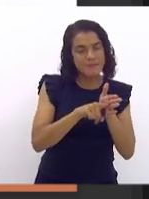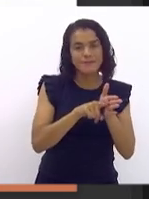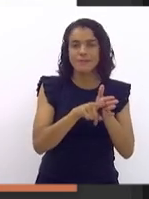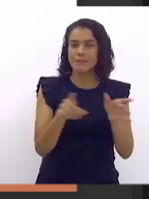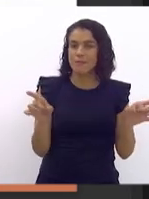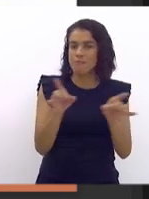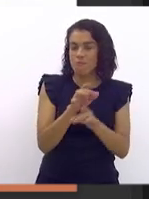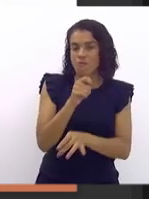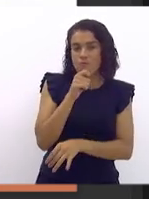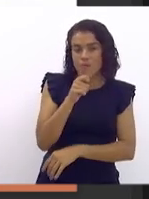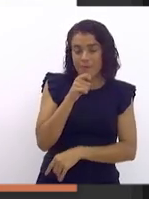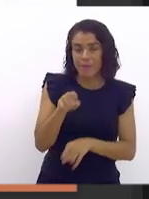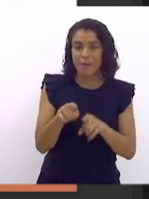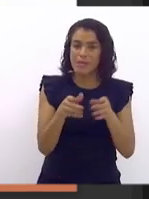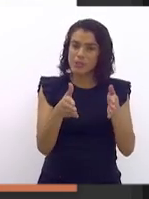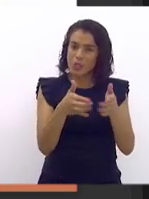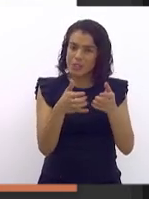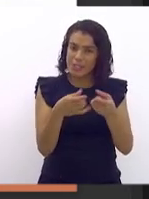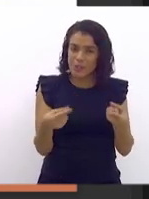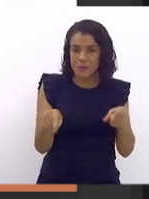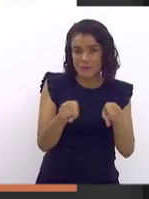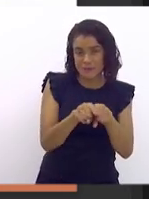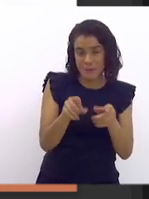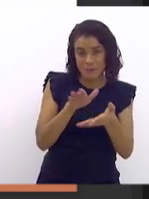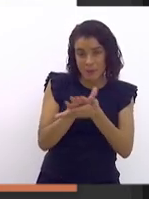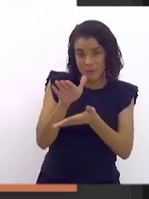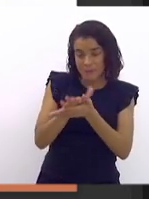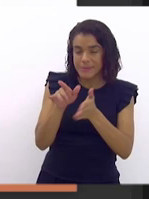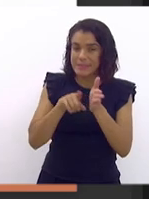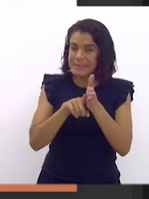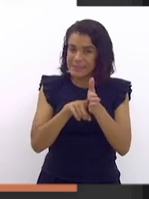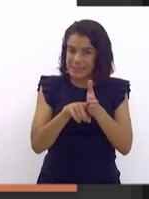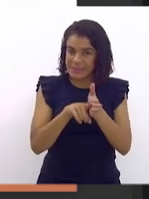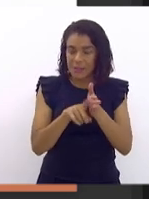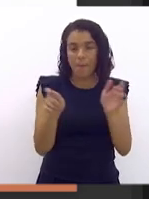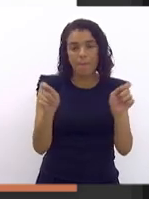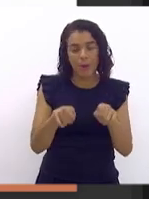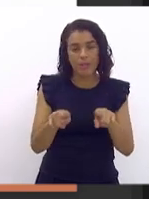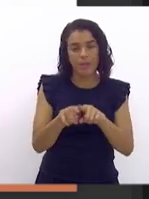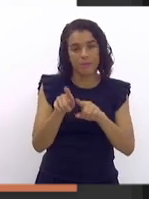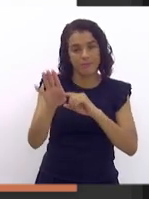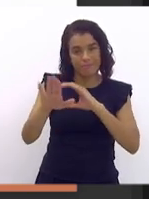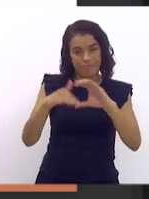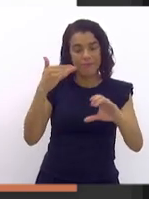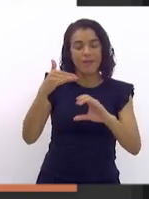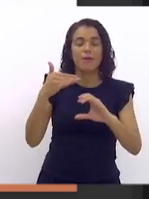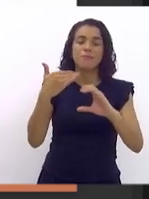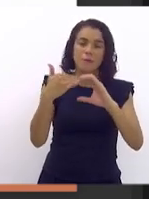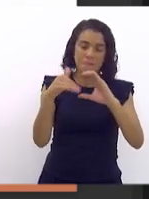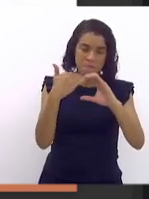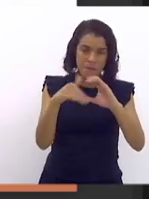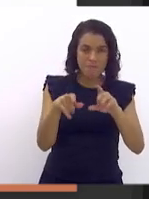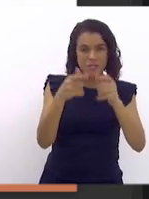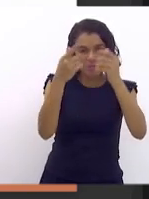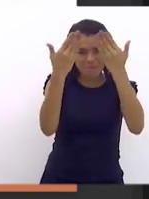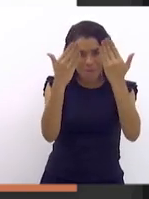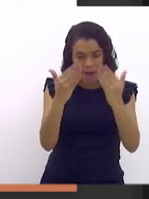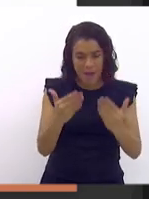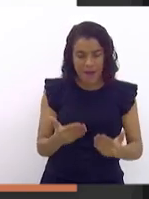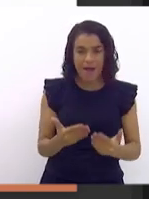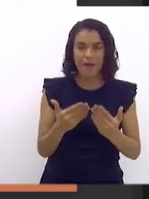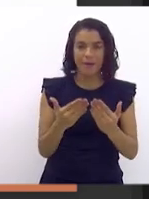mesmo solicitações de parceria para publicação de pesquisa, podem ser enviadas para o nosso e-mail, que a gente analisa a